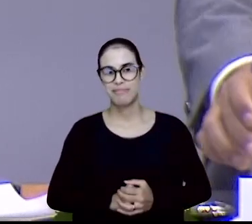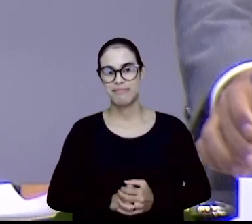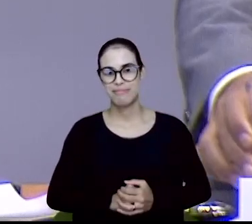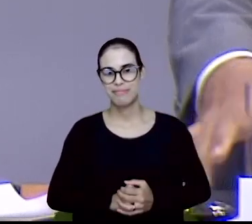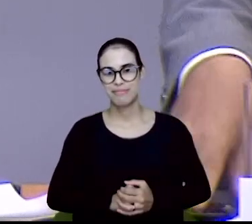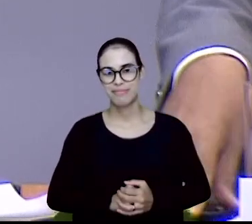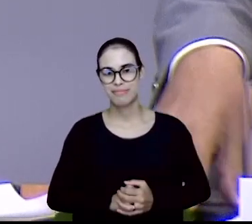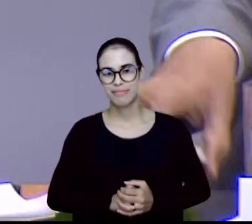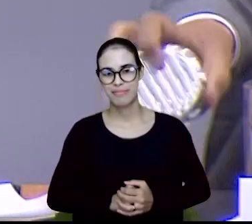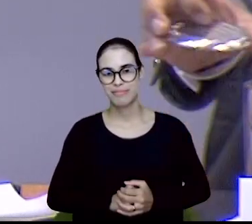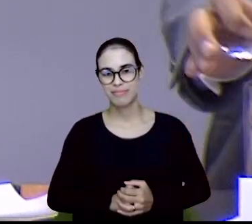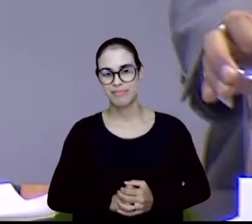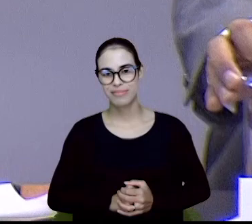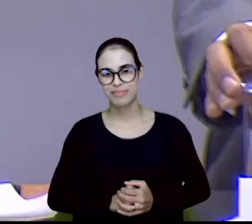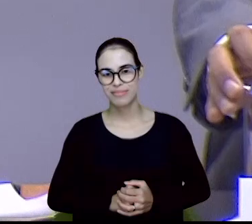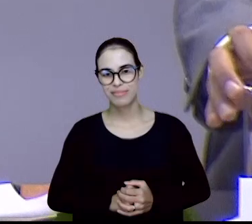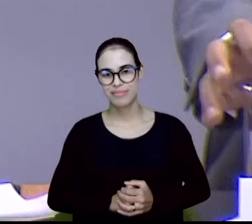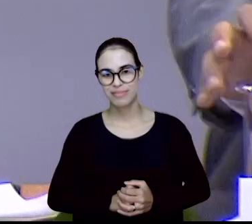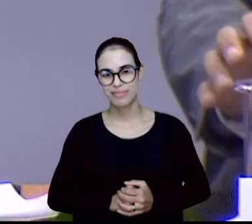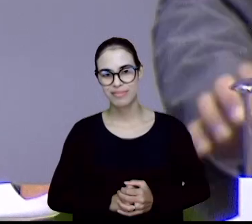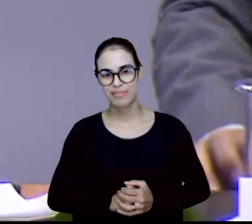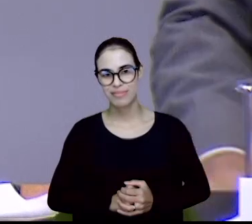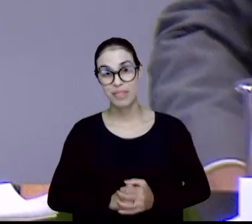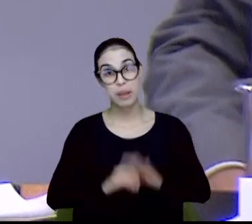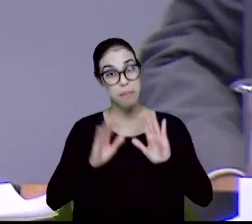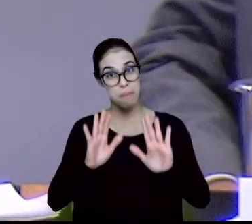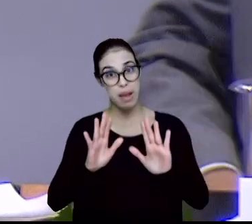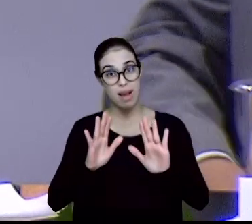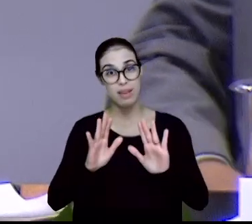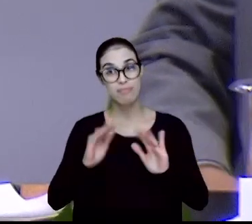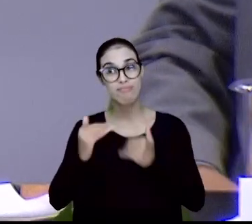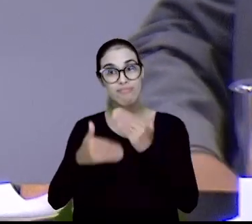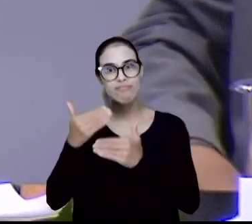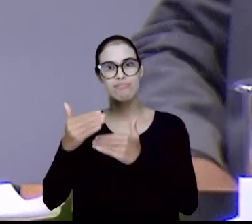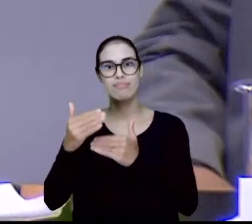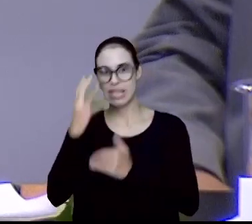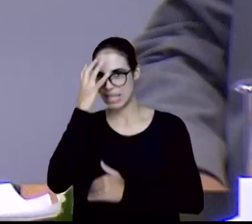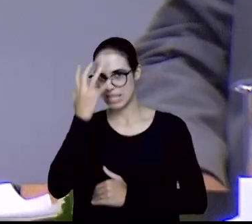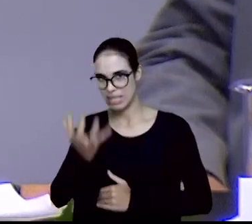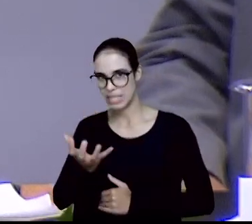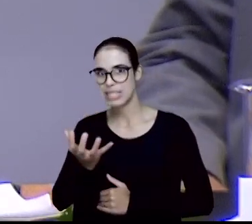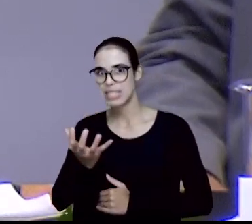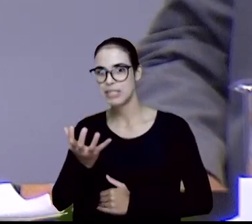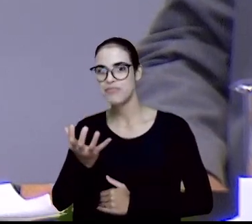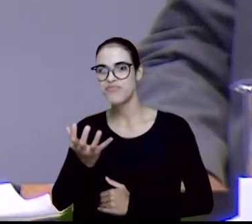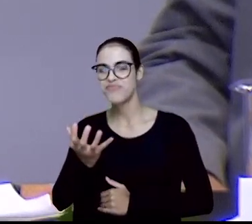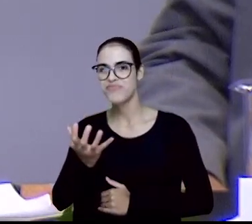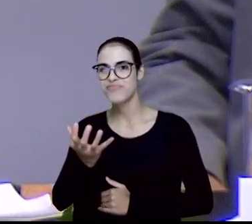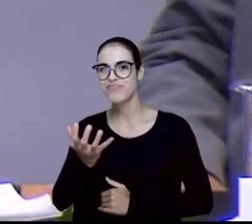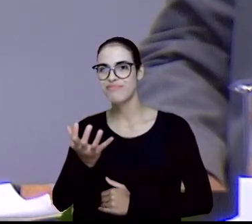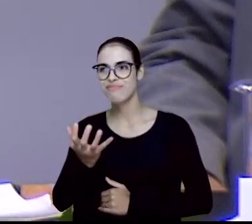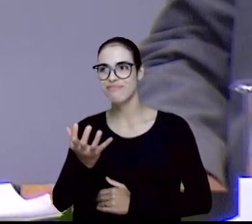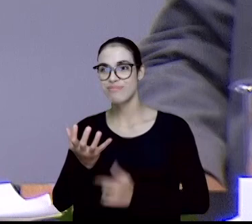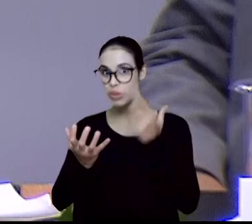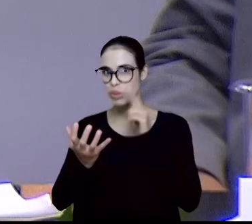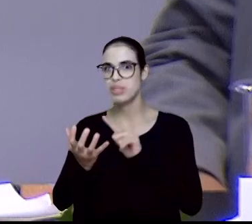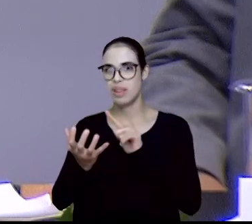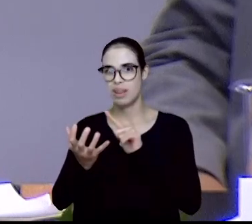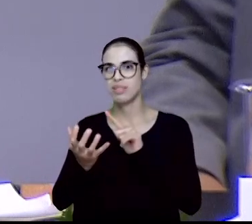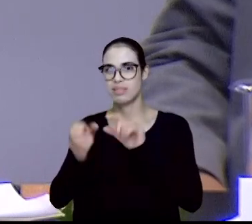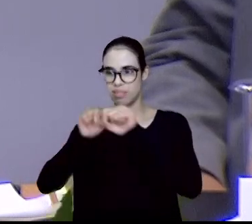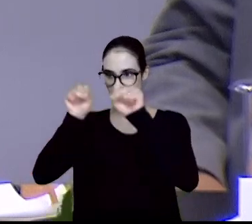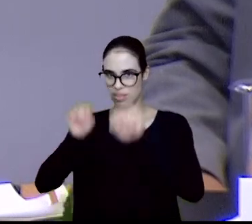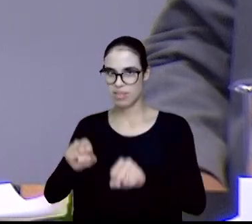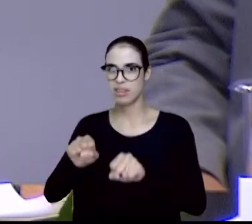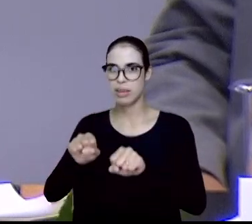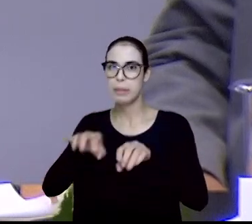inevitável, é inteligência artificial fazendo a primeira minuta das decisões, sobretudo em casos que